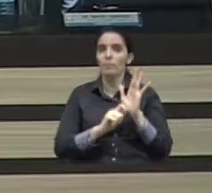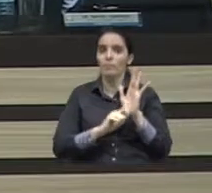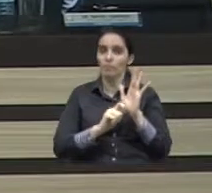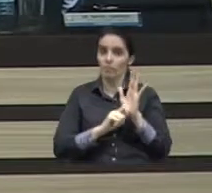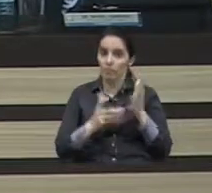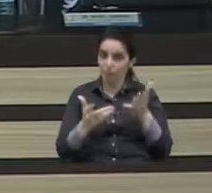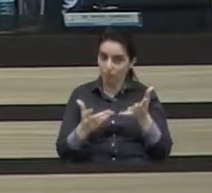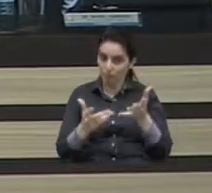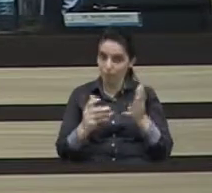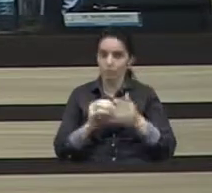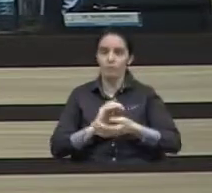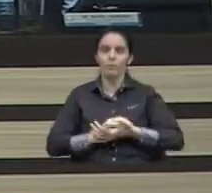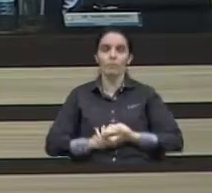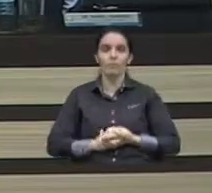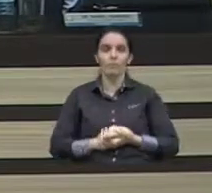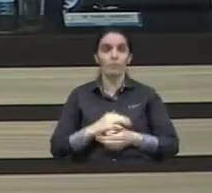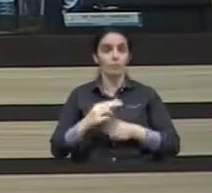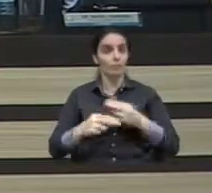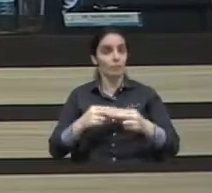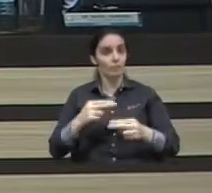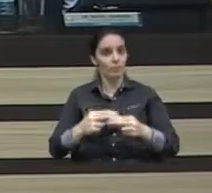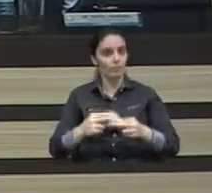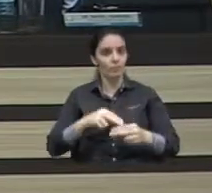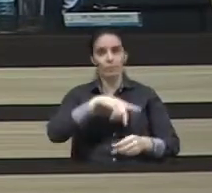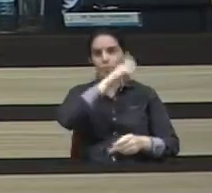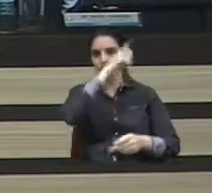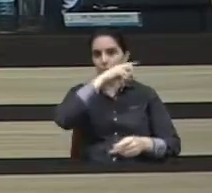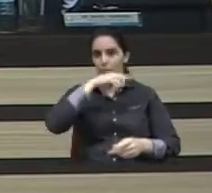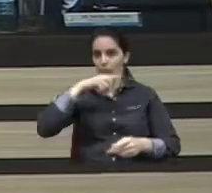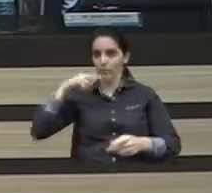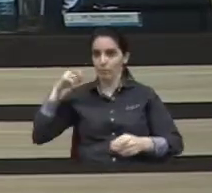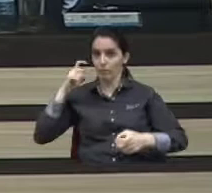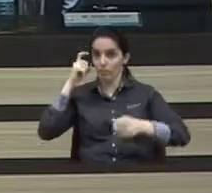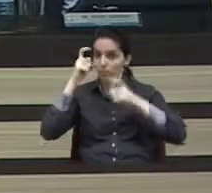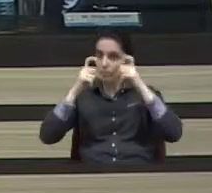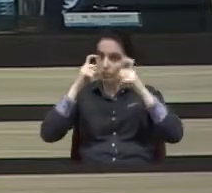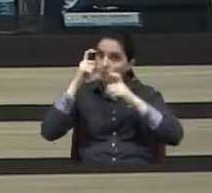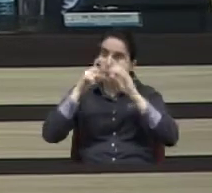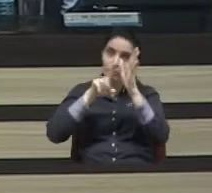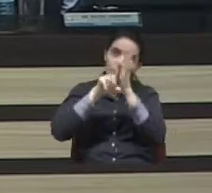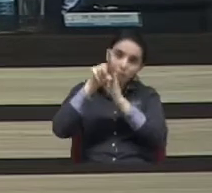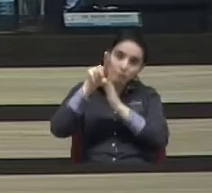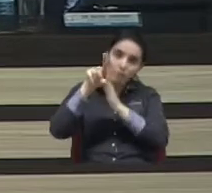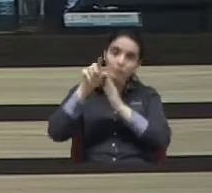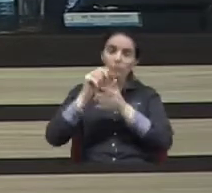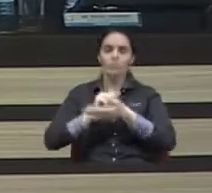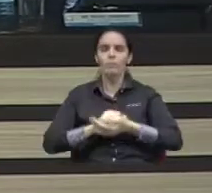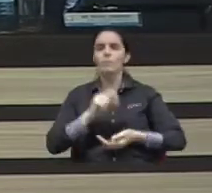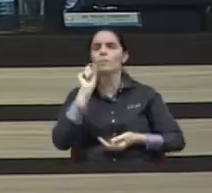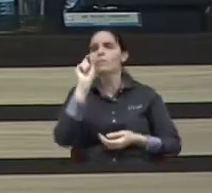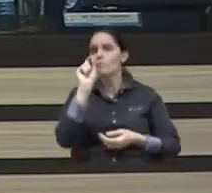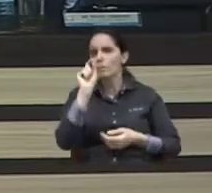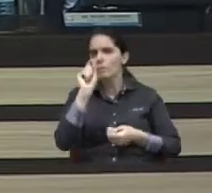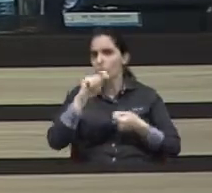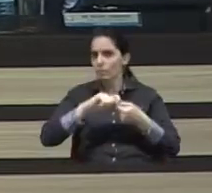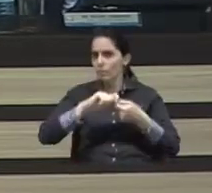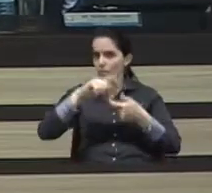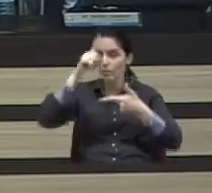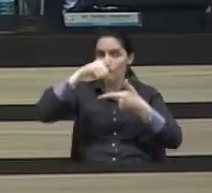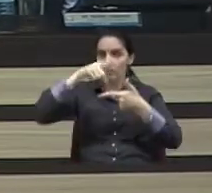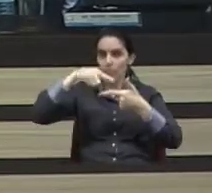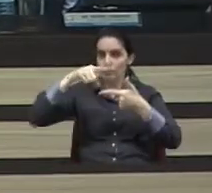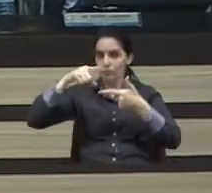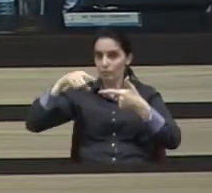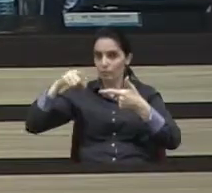do trabalho, na questão do trabalho infantil. Então, por isso que eu estou perguntando ações, estatísticas, para a gente